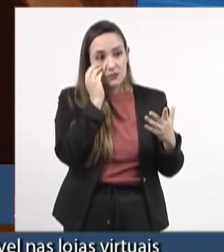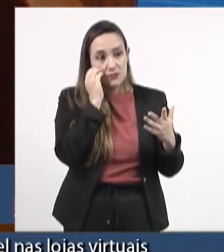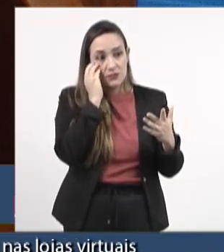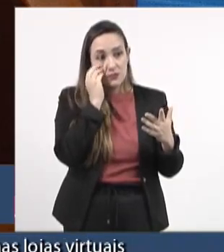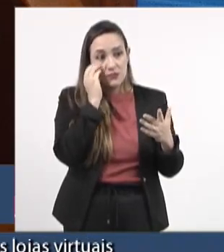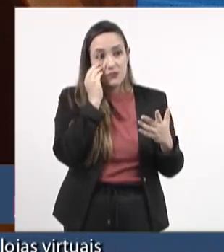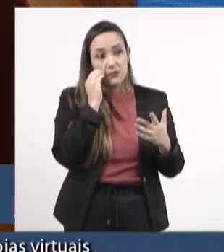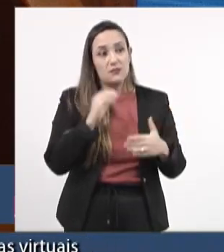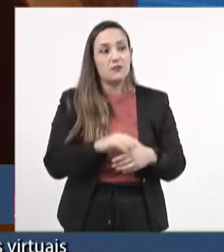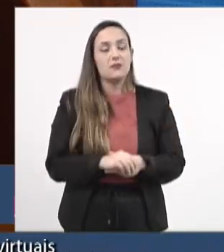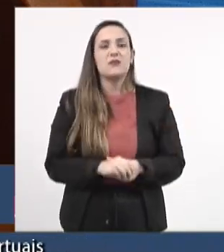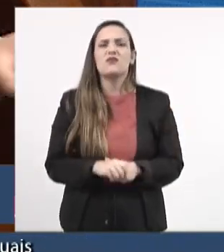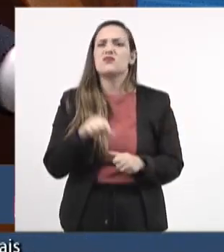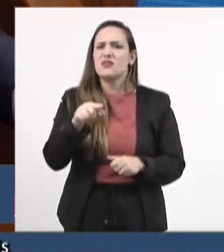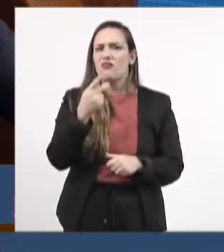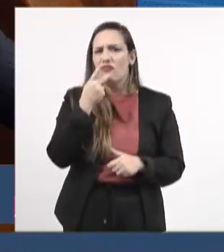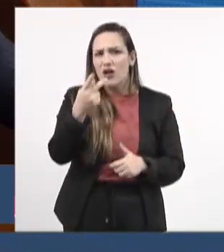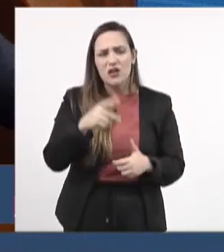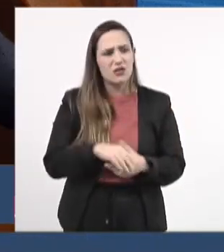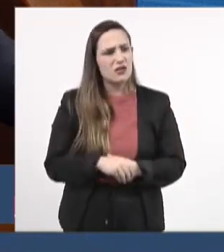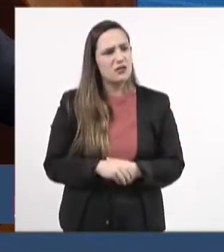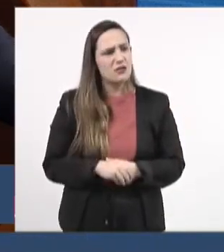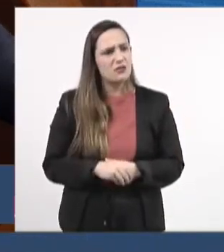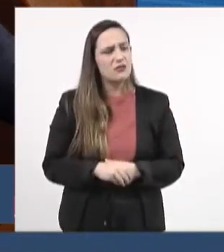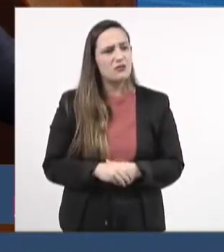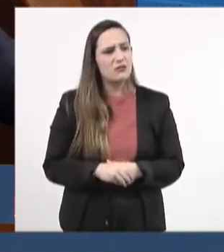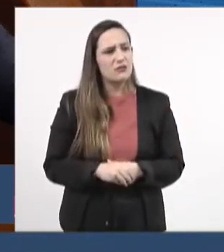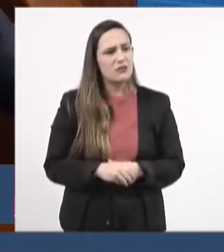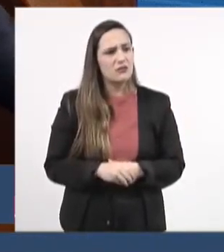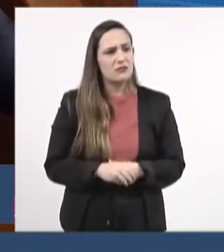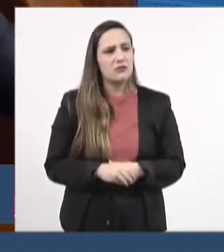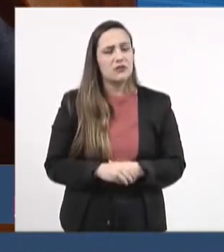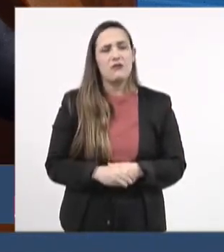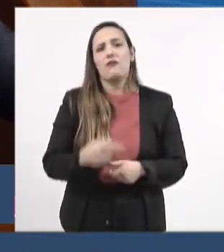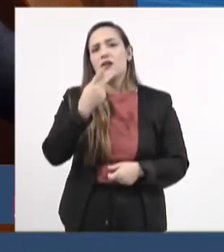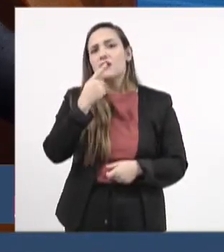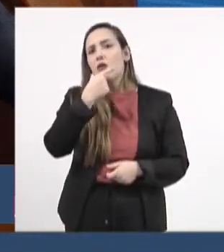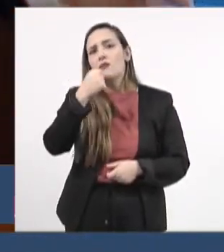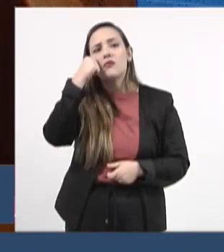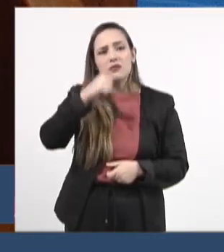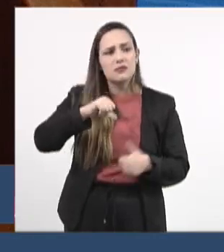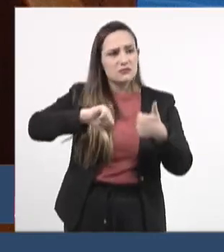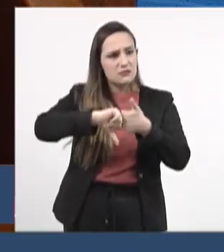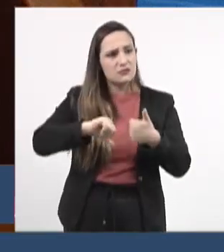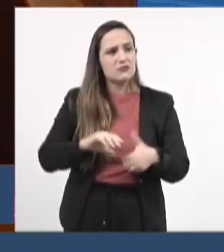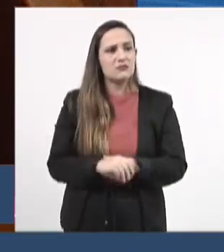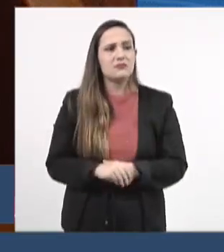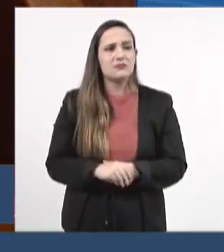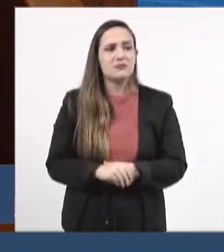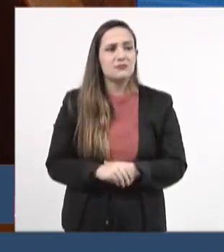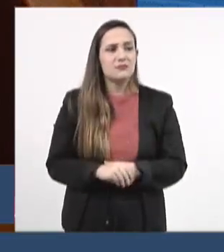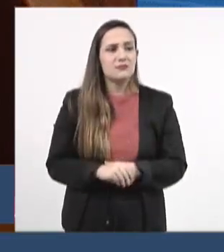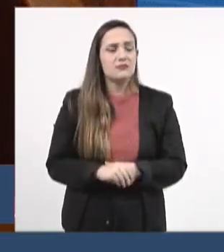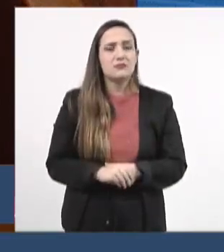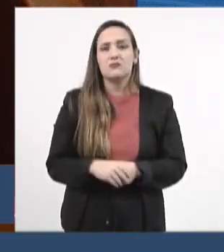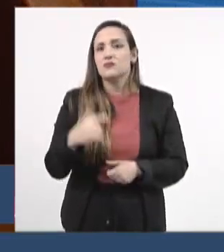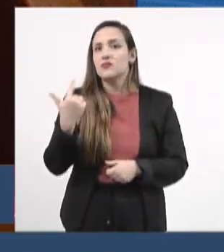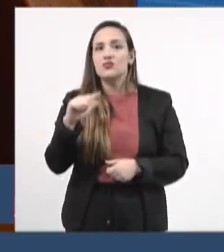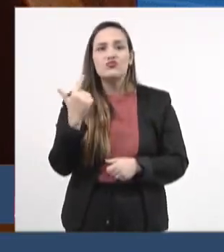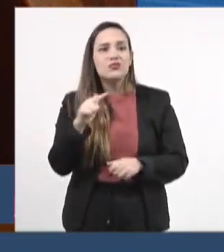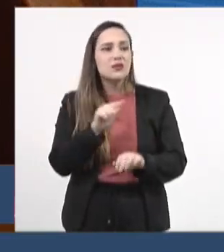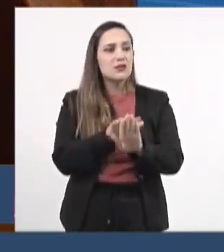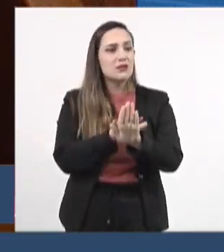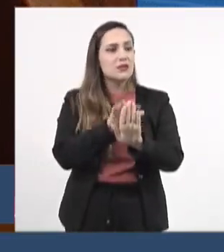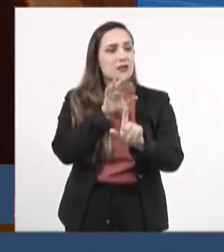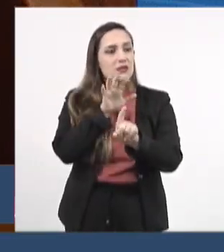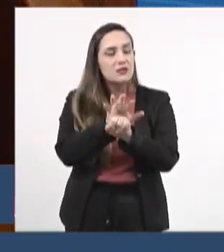né? E Vossa Excelência estava falando aqui da questão de gênero. não existe